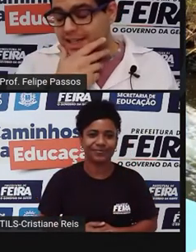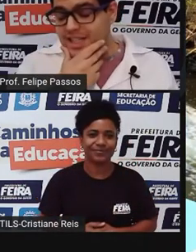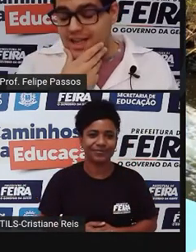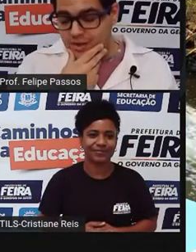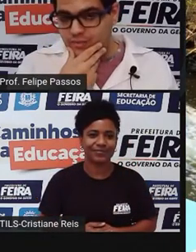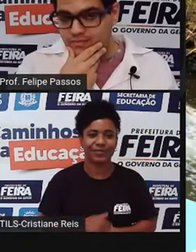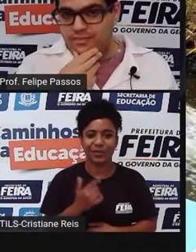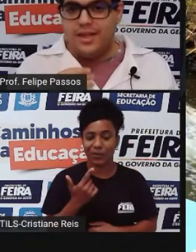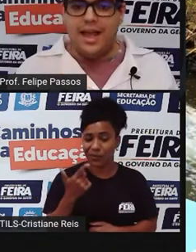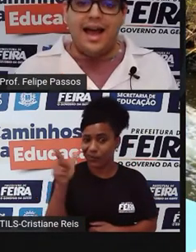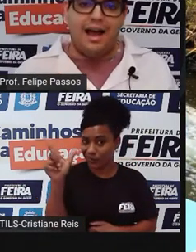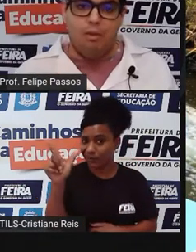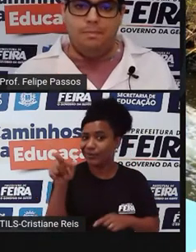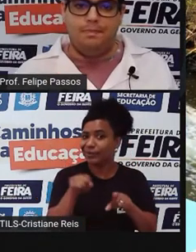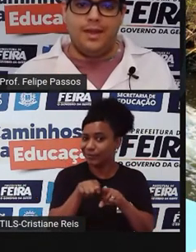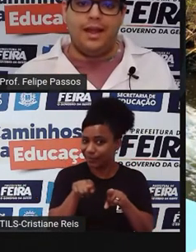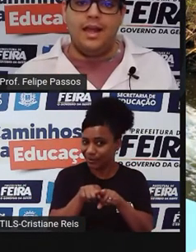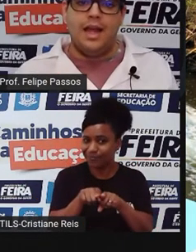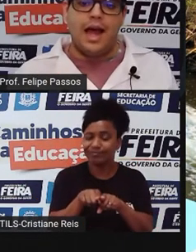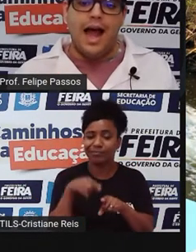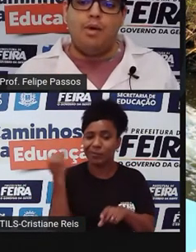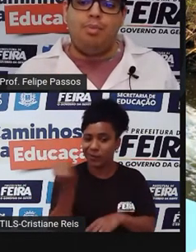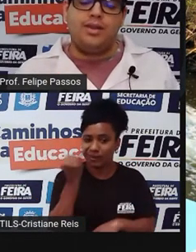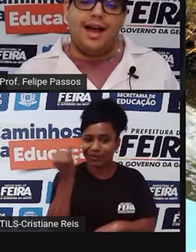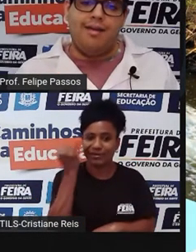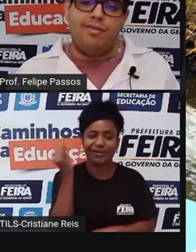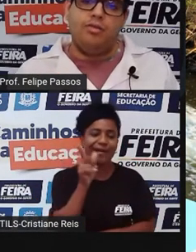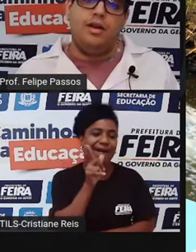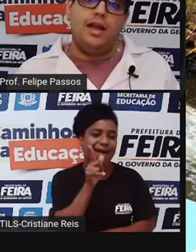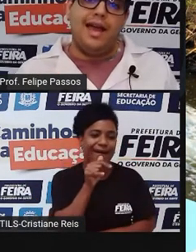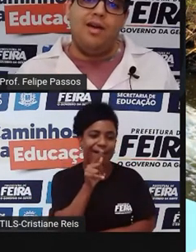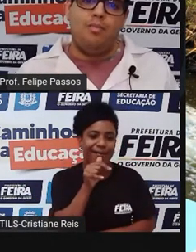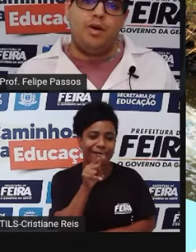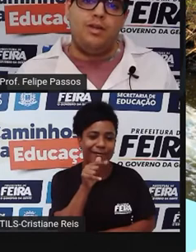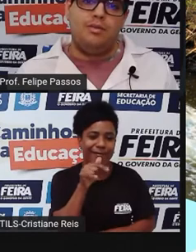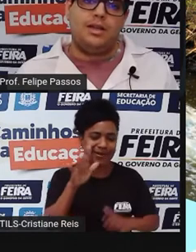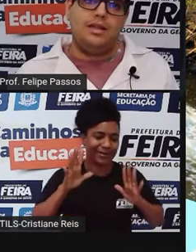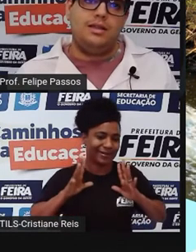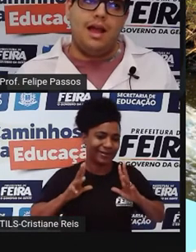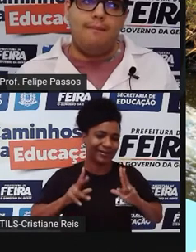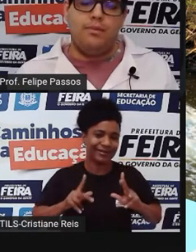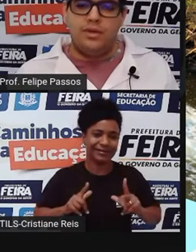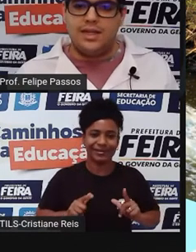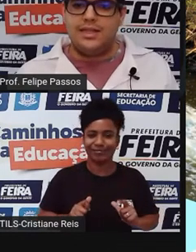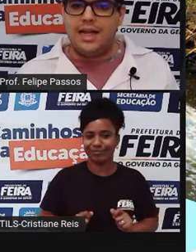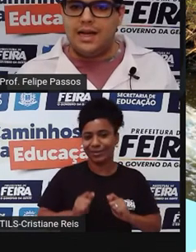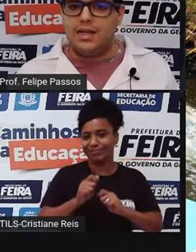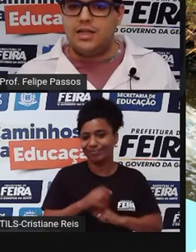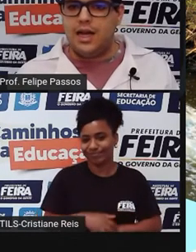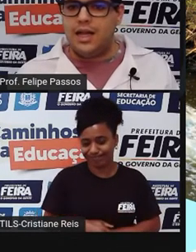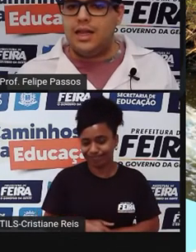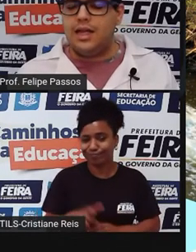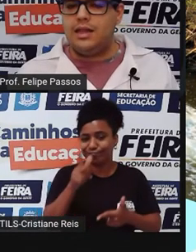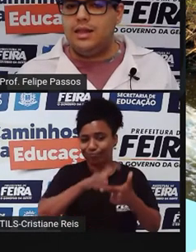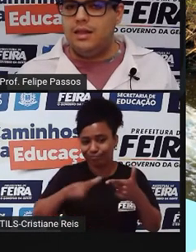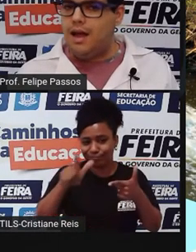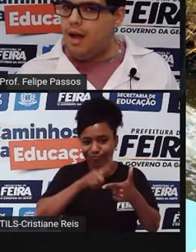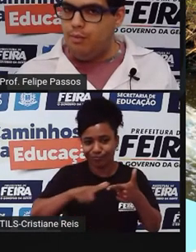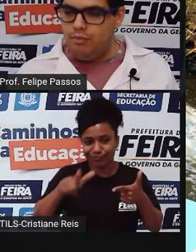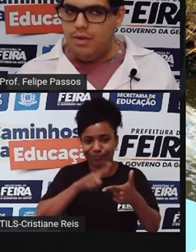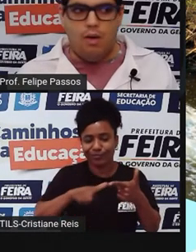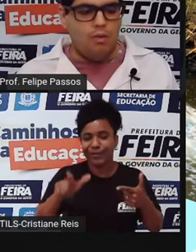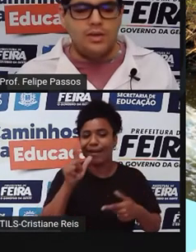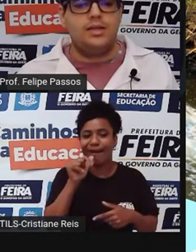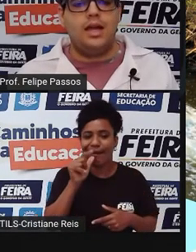Outra questão é a água, né? A água potável é um problema que há muitas décadas já, né?